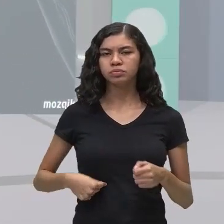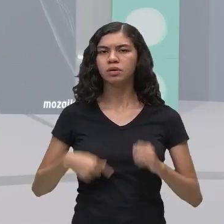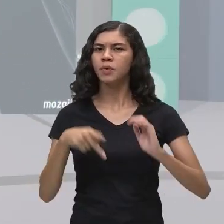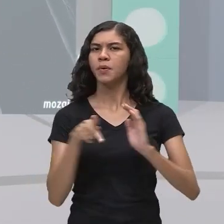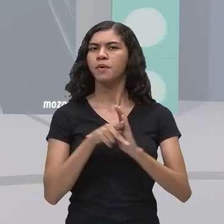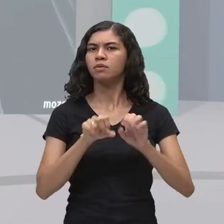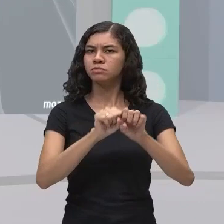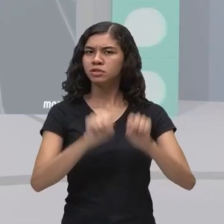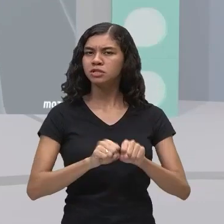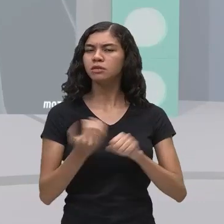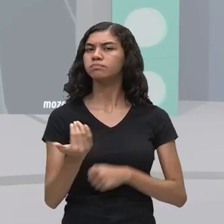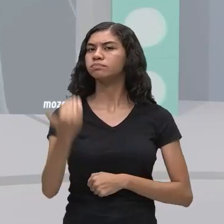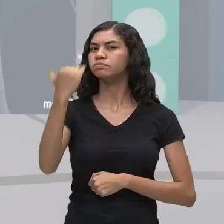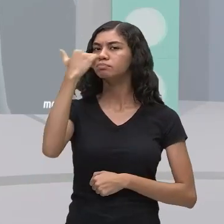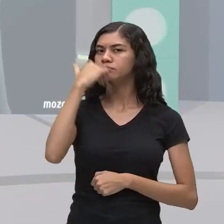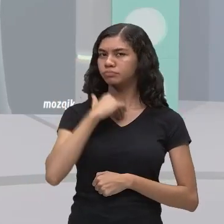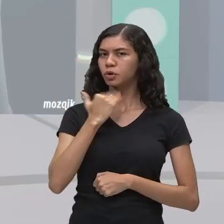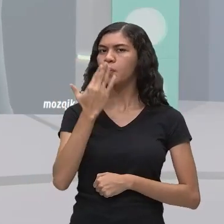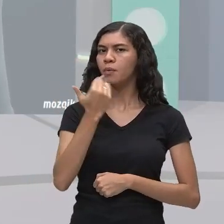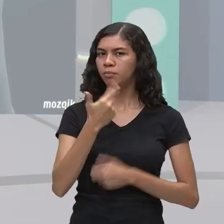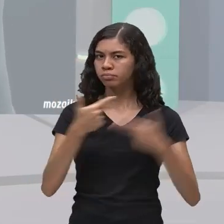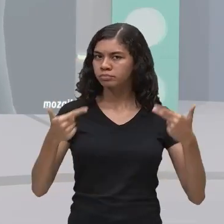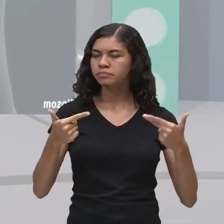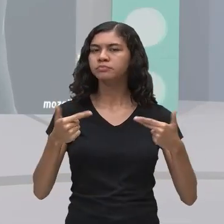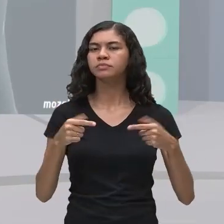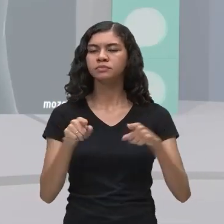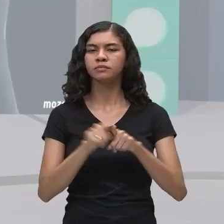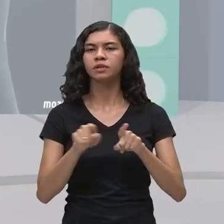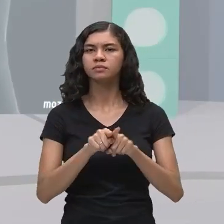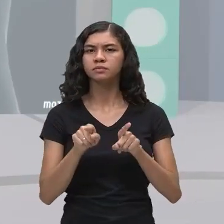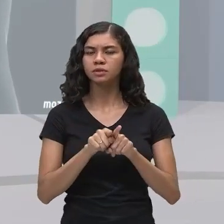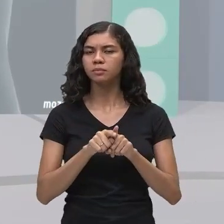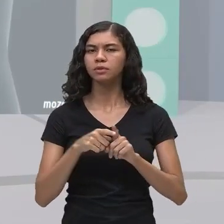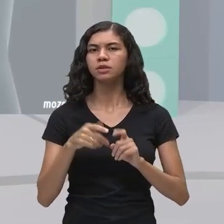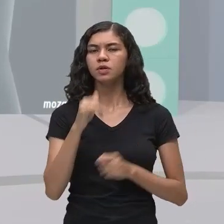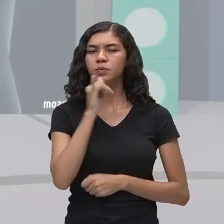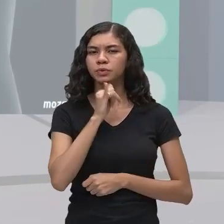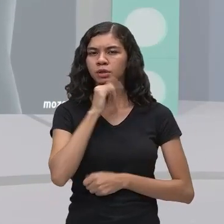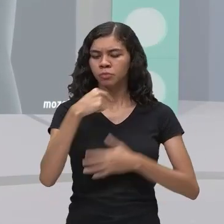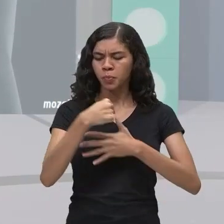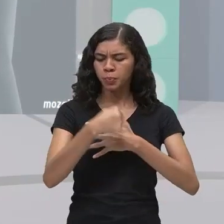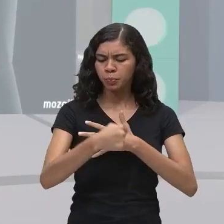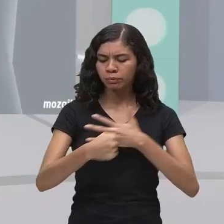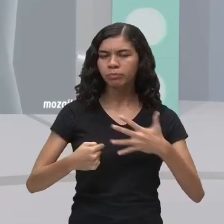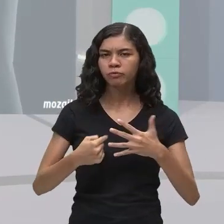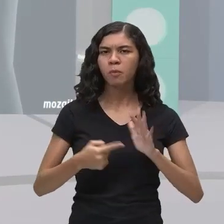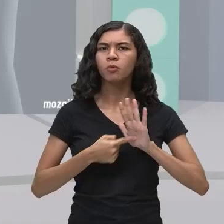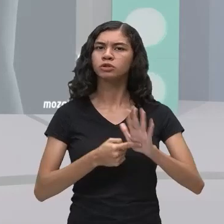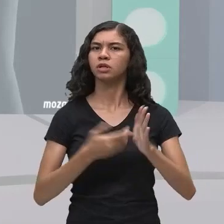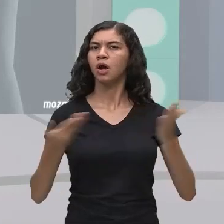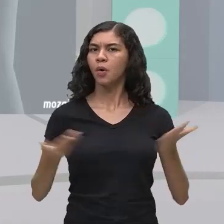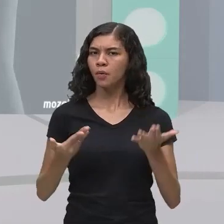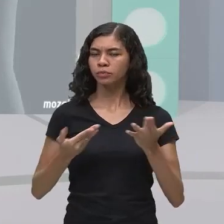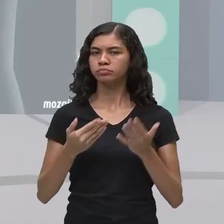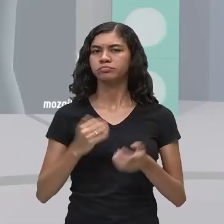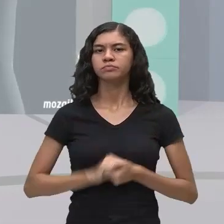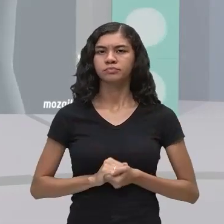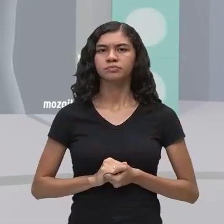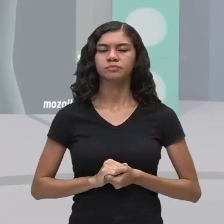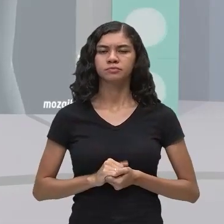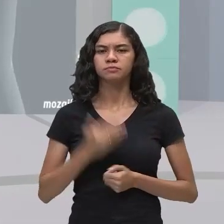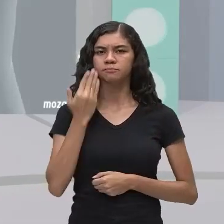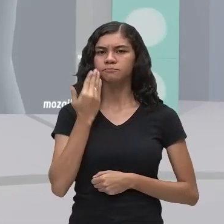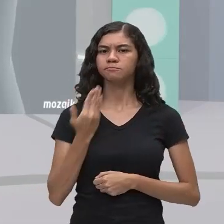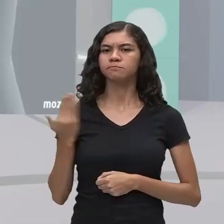sistema digestório, e também a sua função endócrina, que é essa função que a gente vai ver aqui na nossa aula. Então, o pâncreas ele